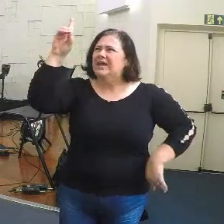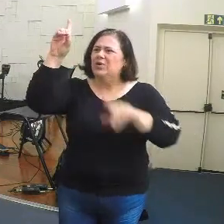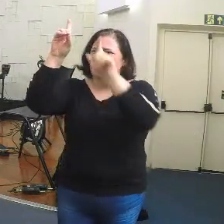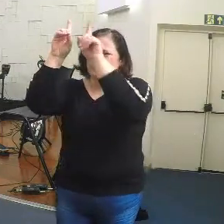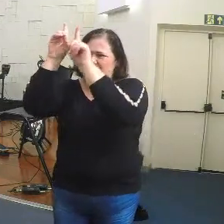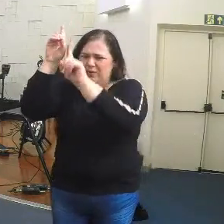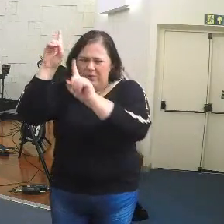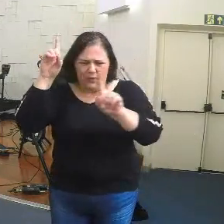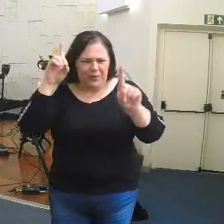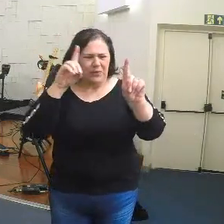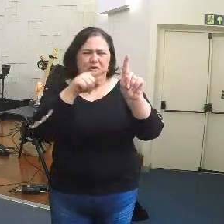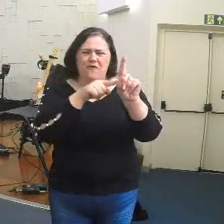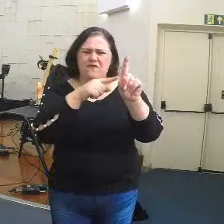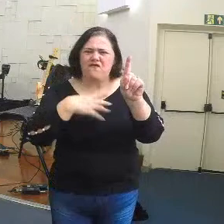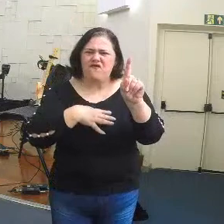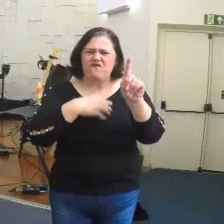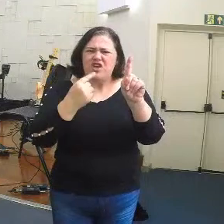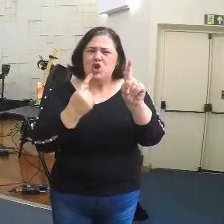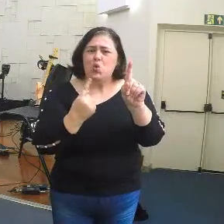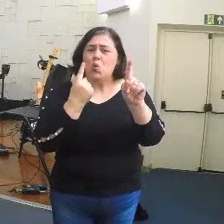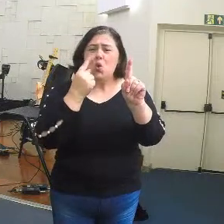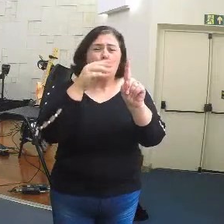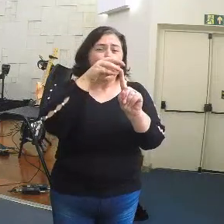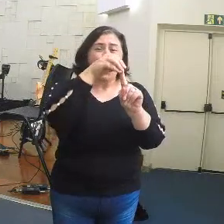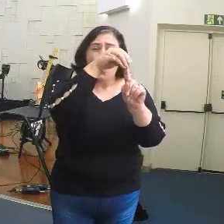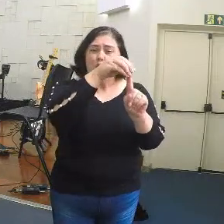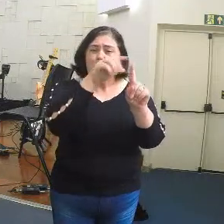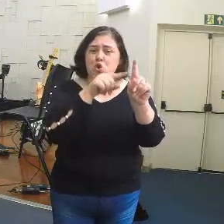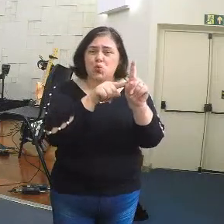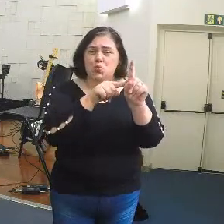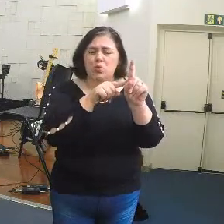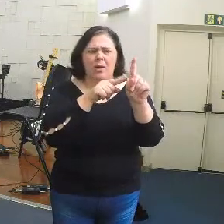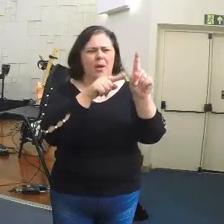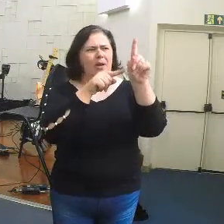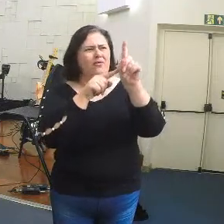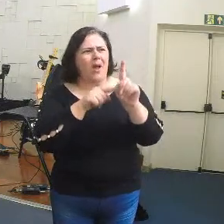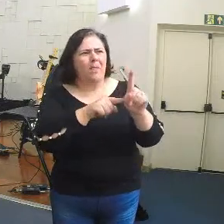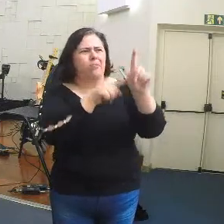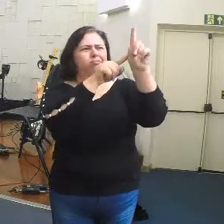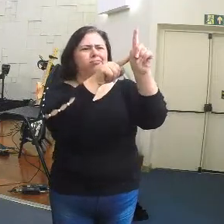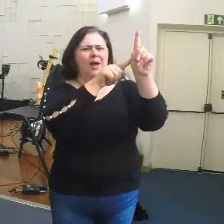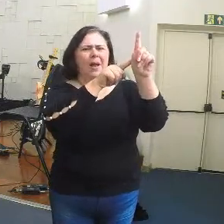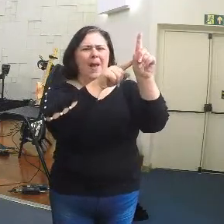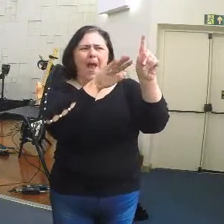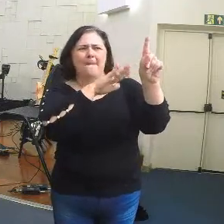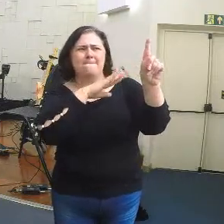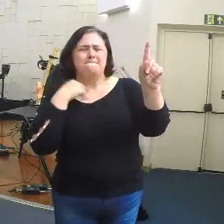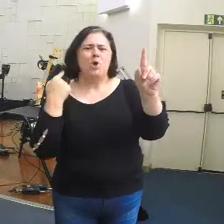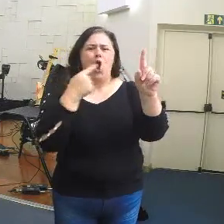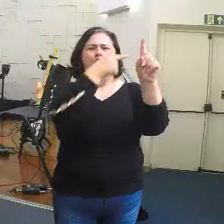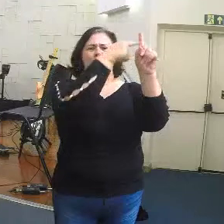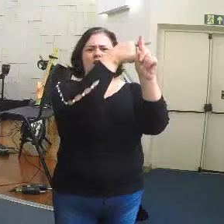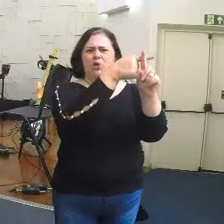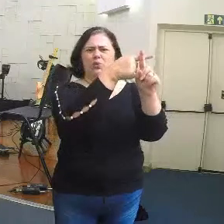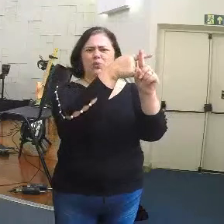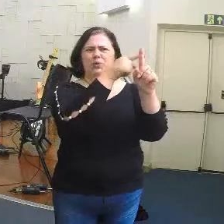nós precisamos crer para que isso seja efetivo em nossa vida? O que é que nós precisamos fazer? Eu já respondi, nós precisamos